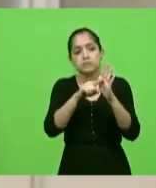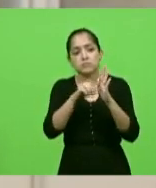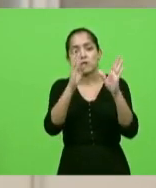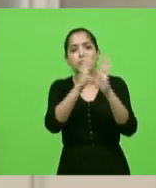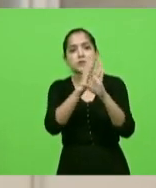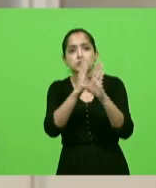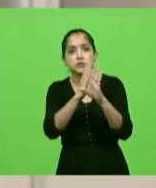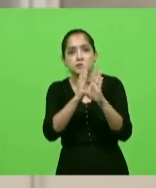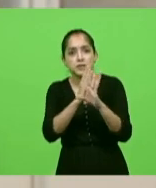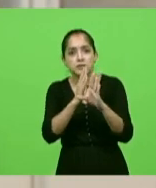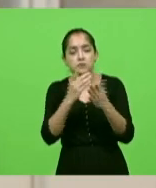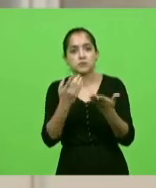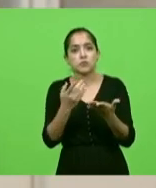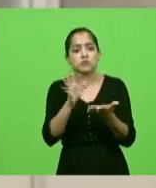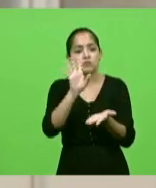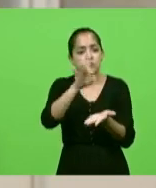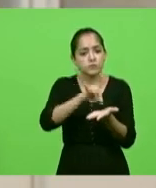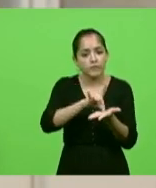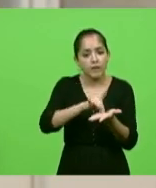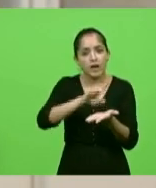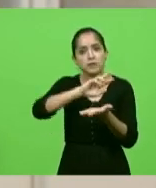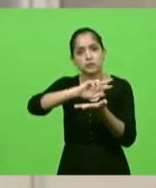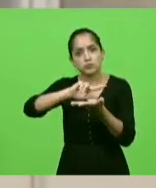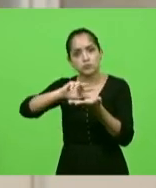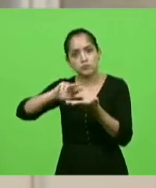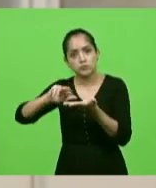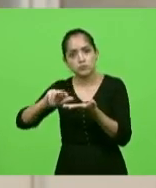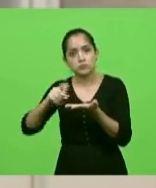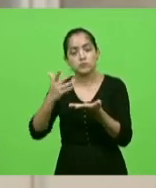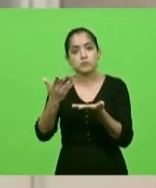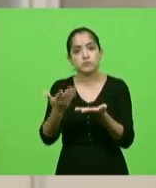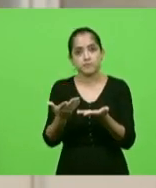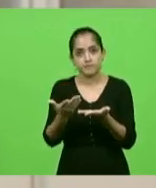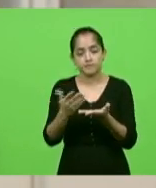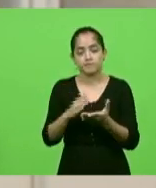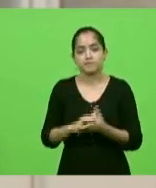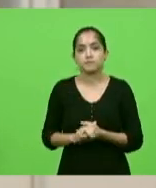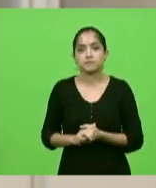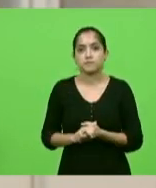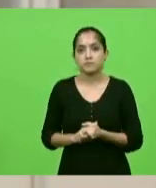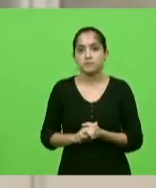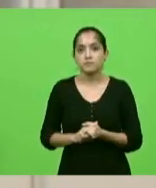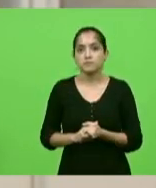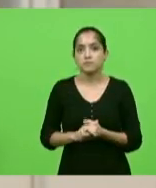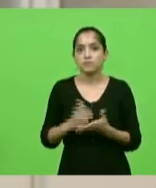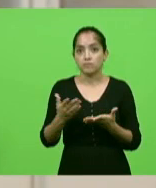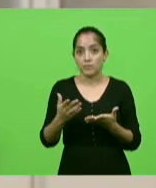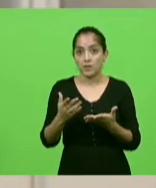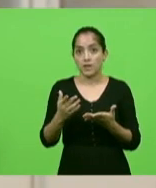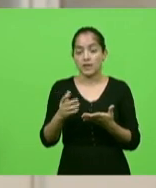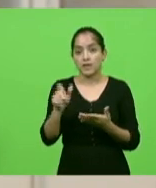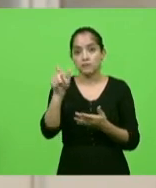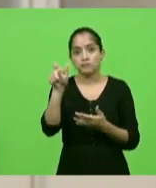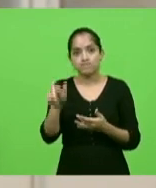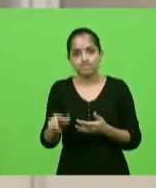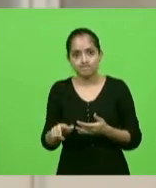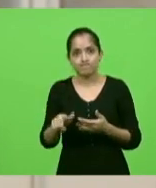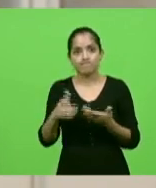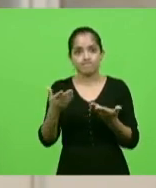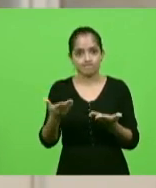apuração dos fatos em relação a isto que constitui objeto